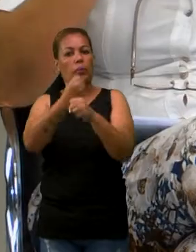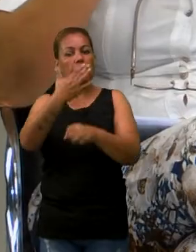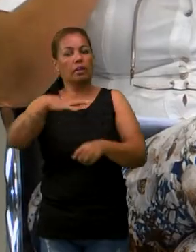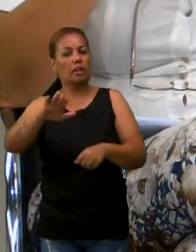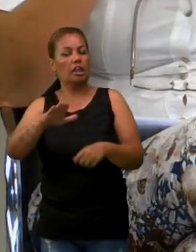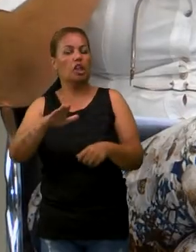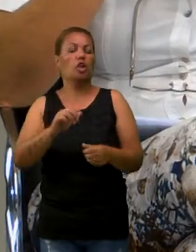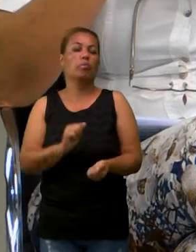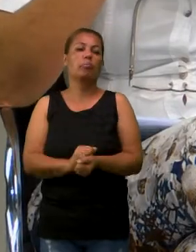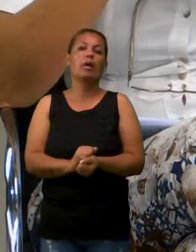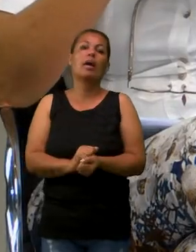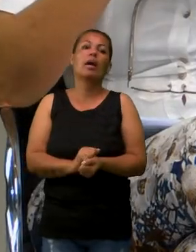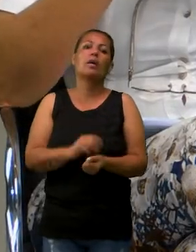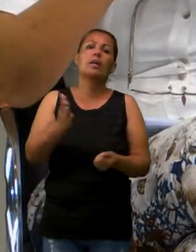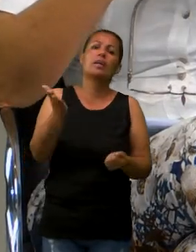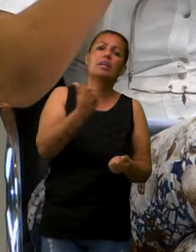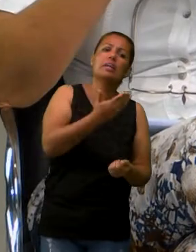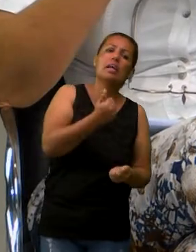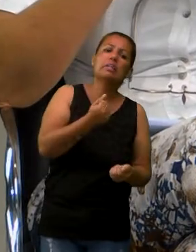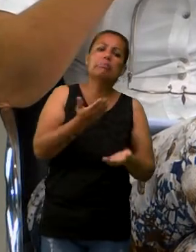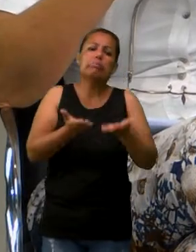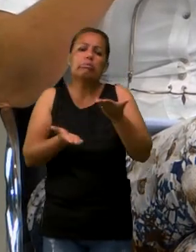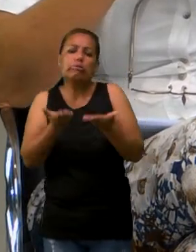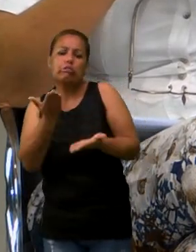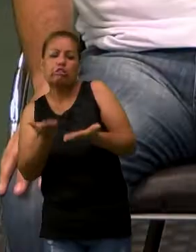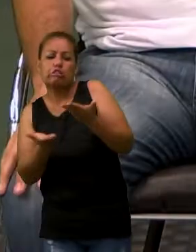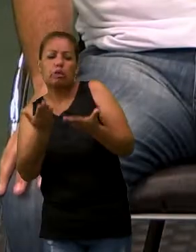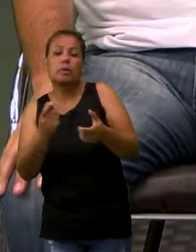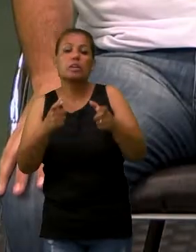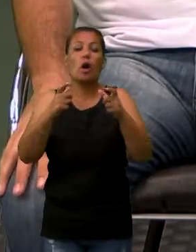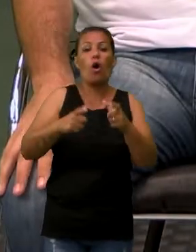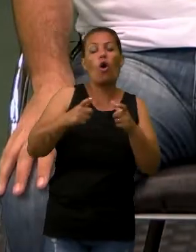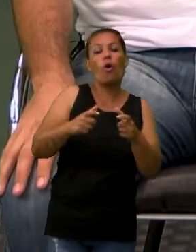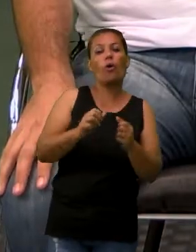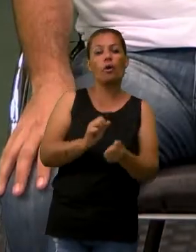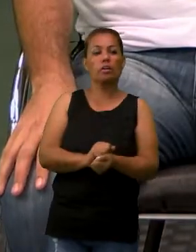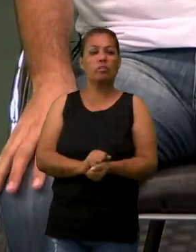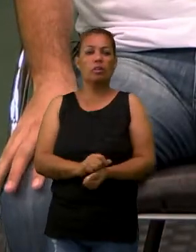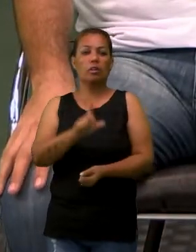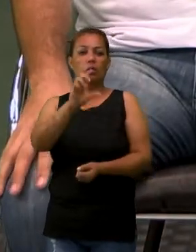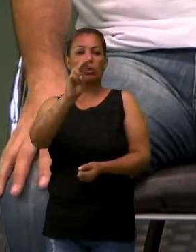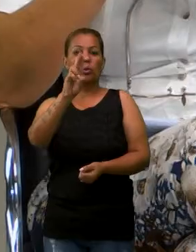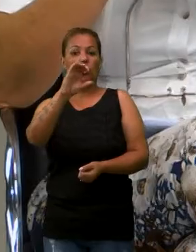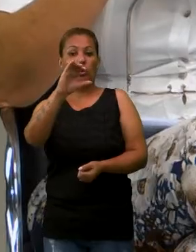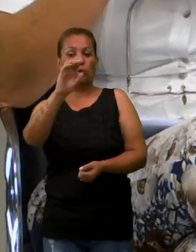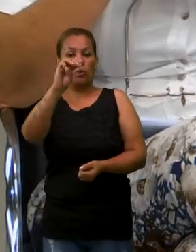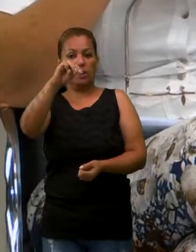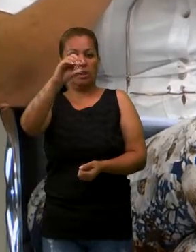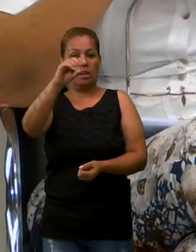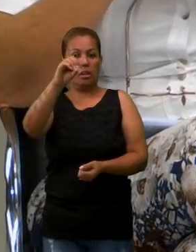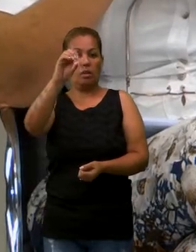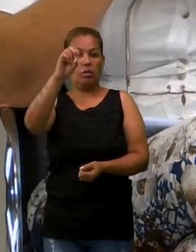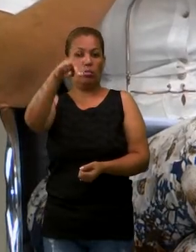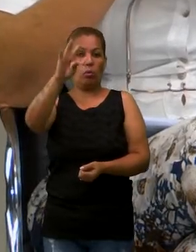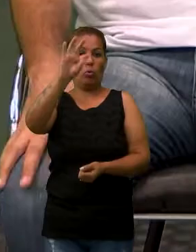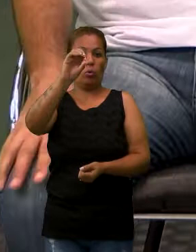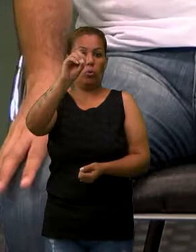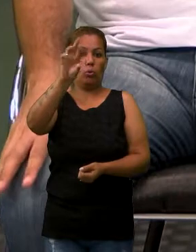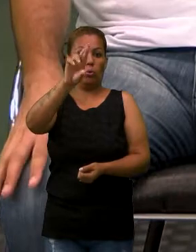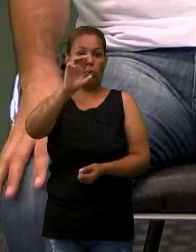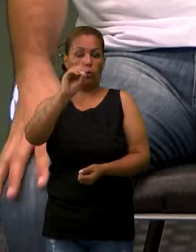é é reabilitação sua onde foi foi no instituto lucy montoro que dizem que esse elenco é excelente é